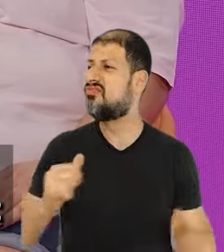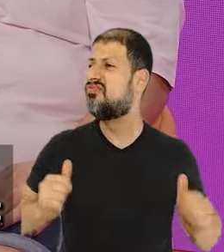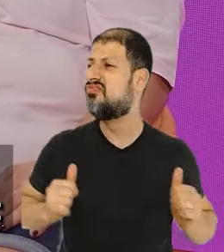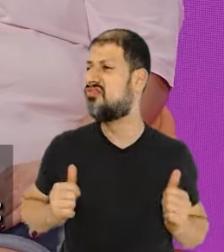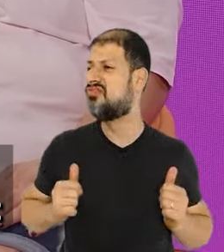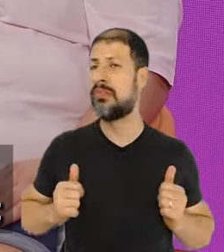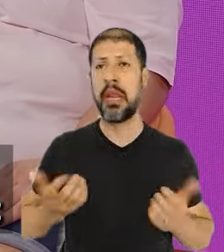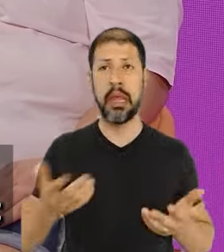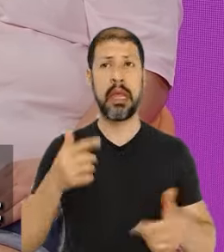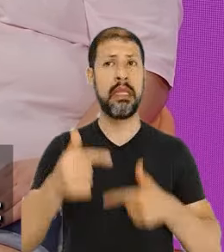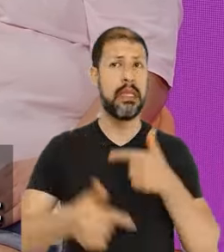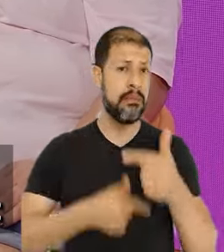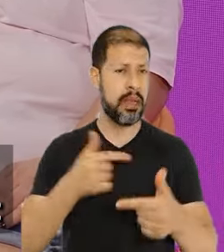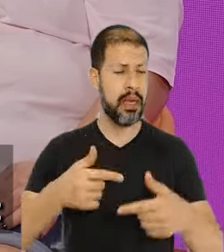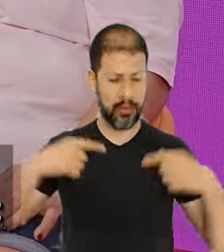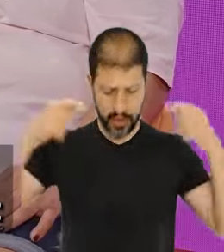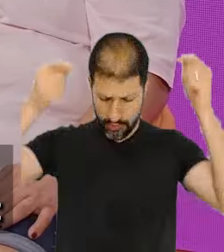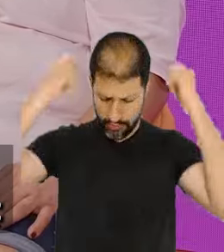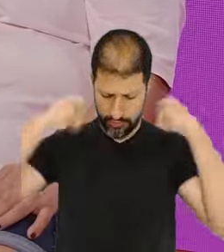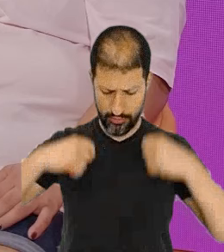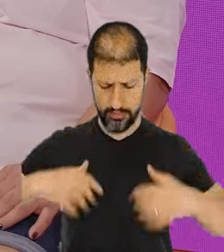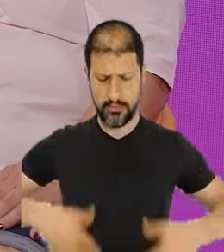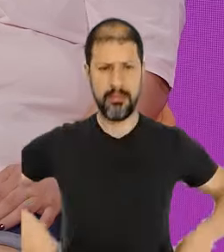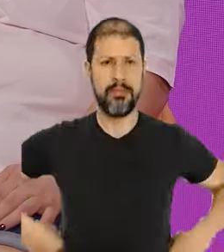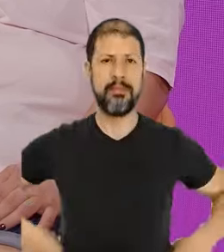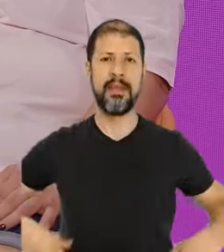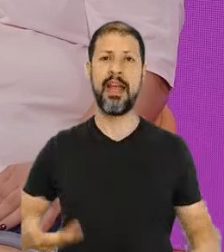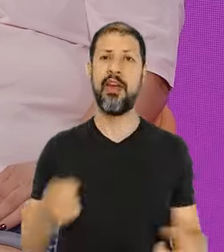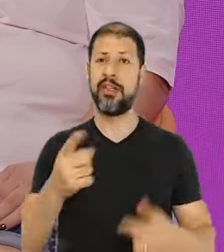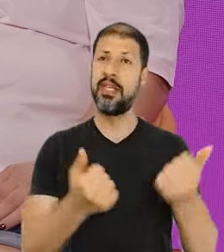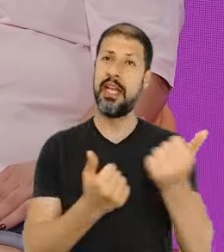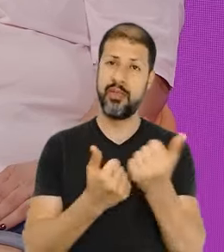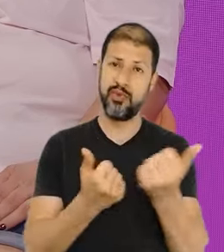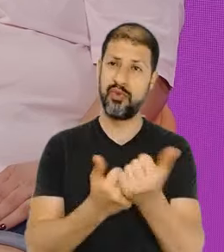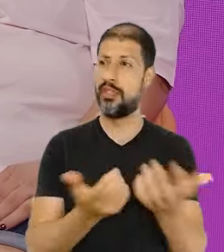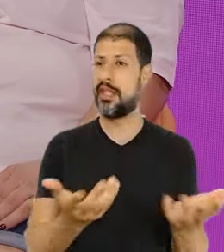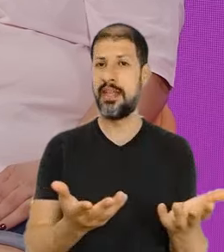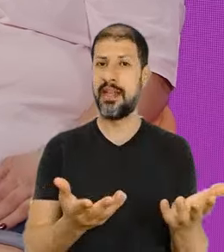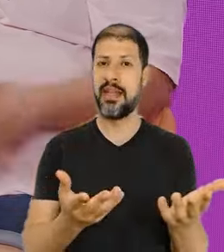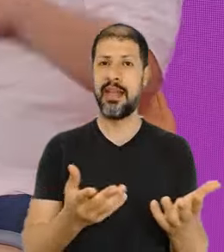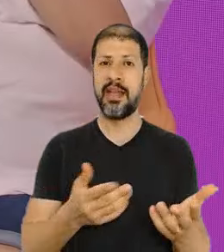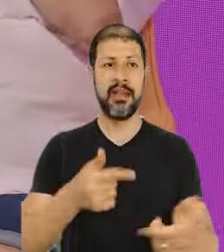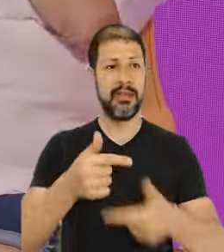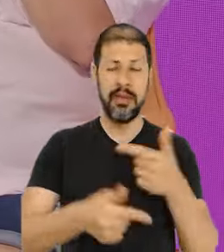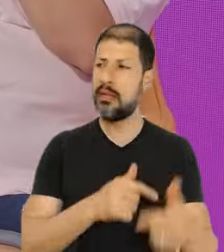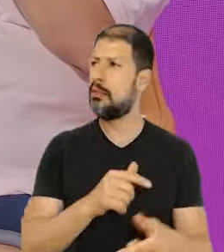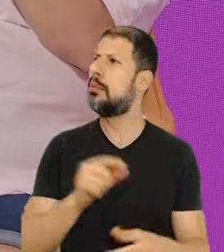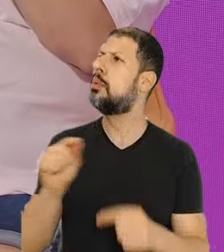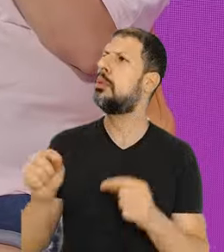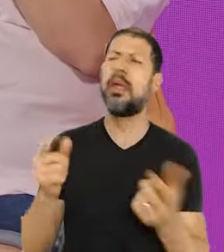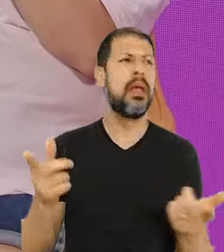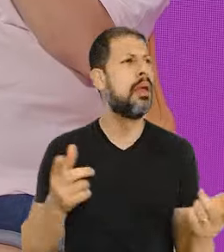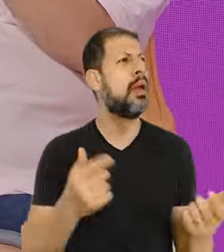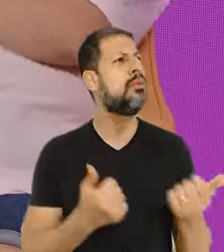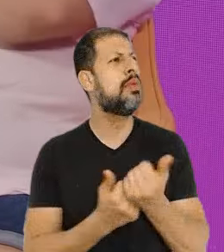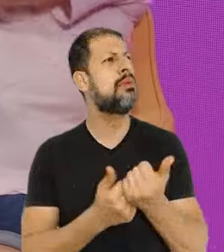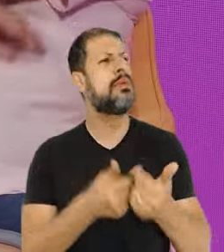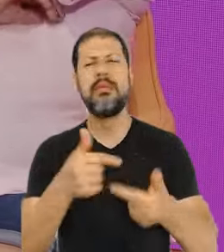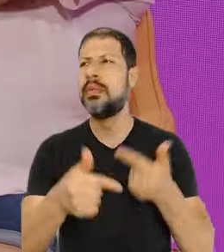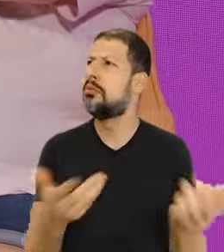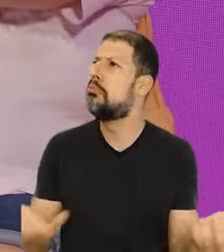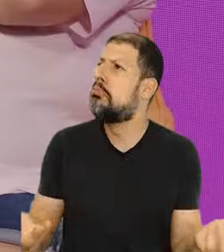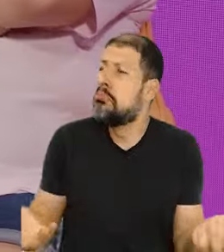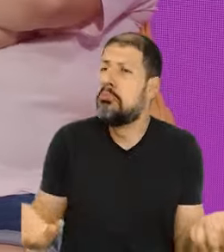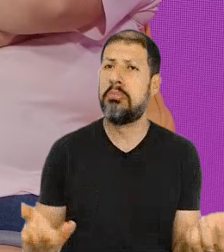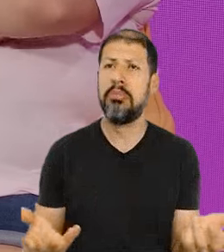produzir colocar um aventalzinho na menina e falar você é um ajudante é ajudante de serviço Hã mas o que que faz um ajudante de serviço